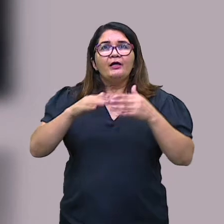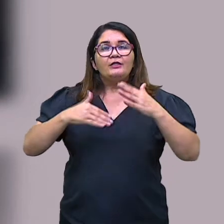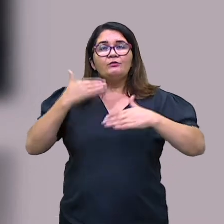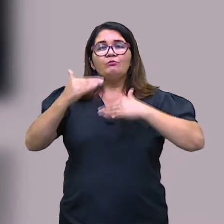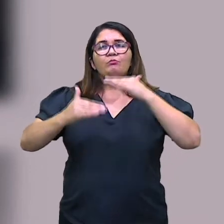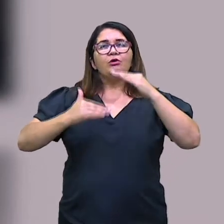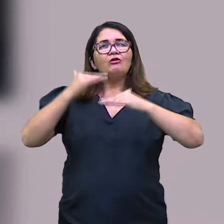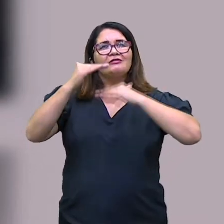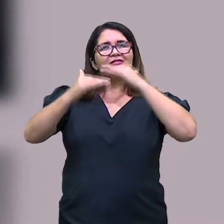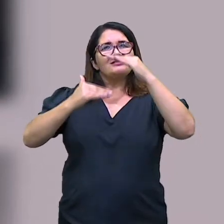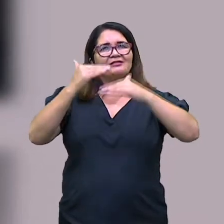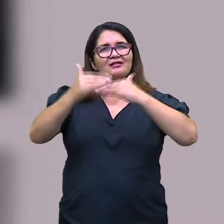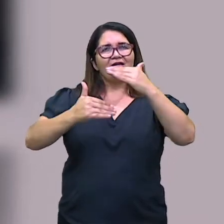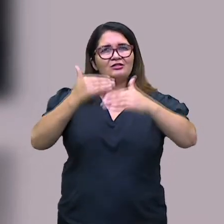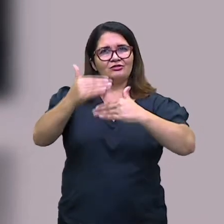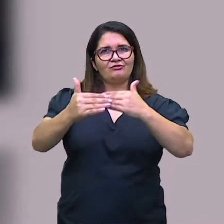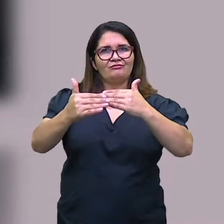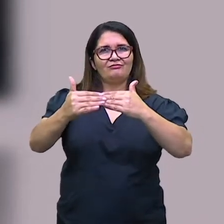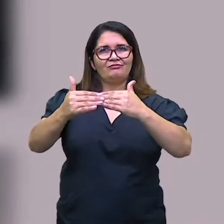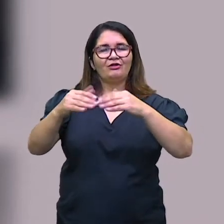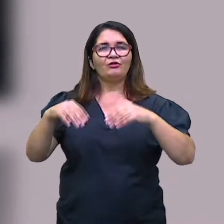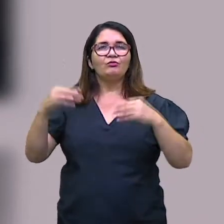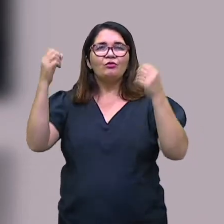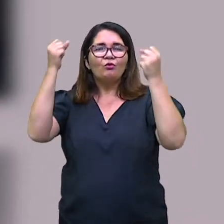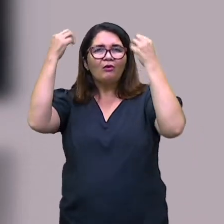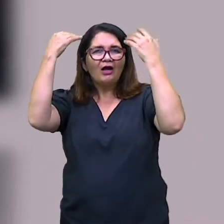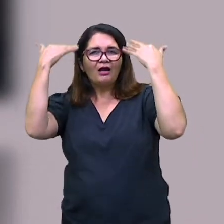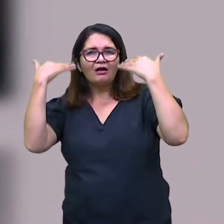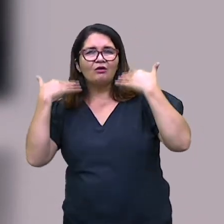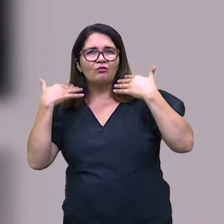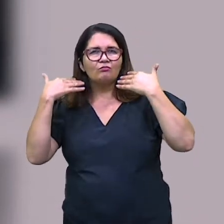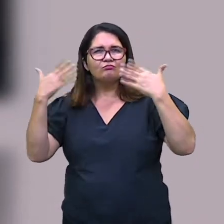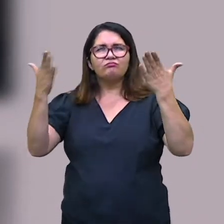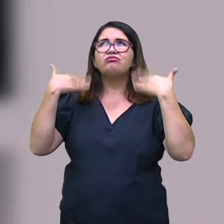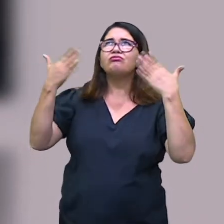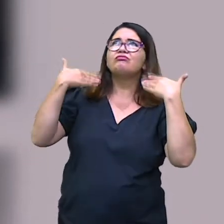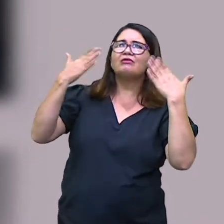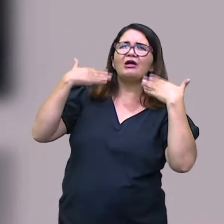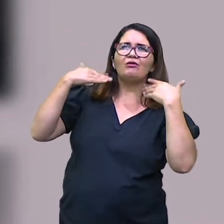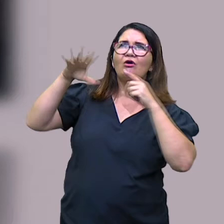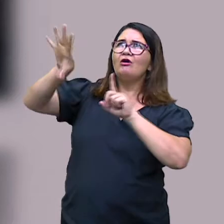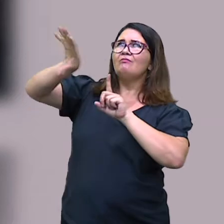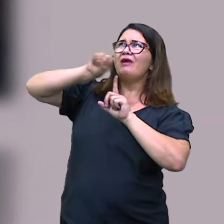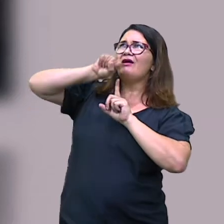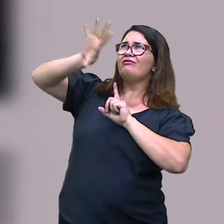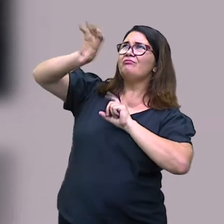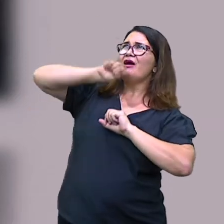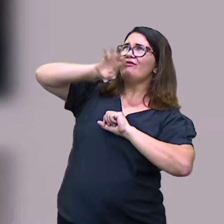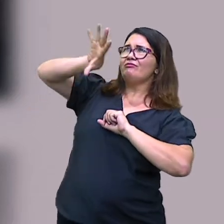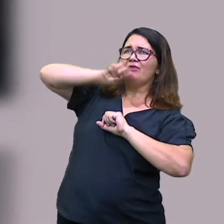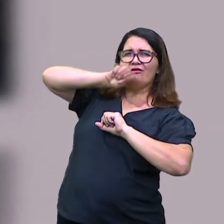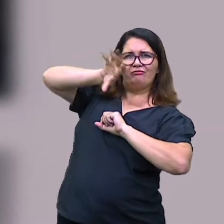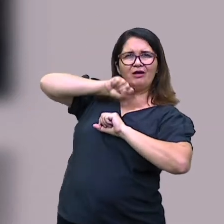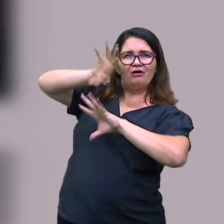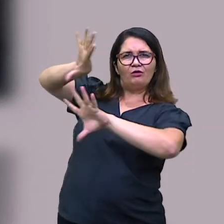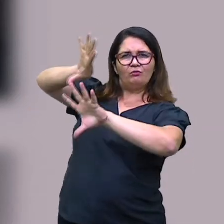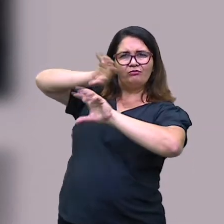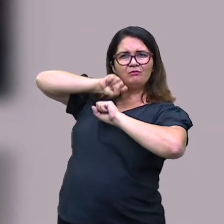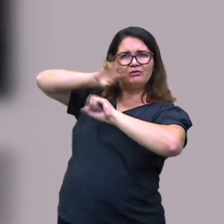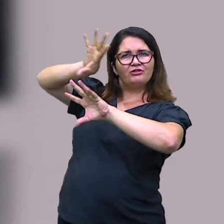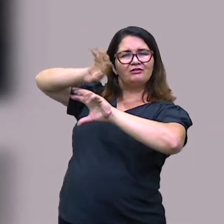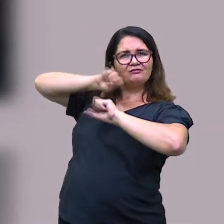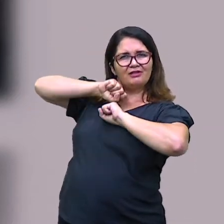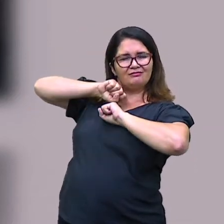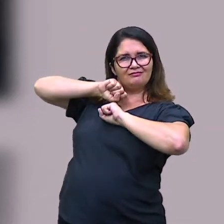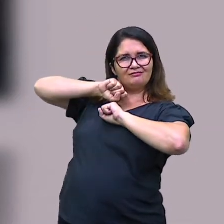uma irradiação. E aí? Quanto disso a gente aprendeu? Nós falamos que